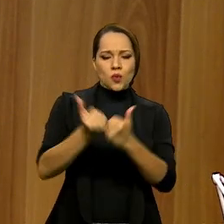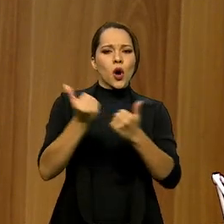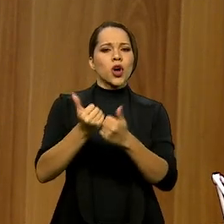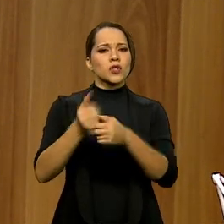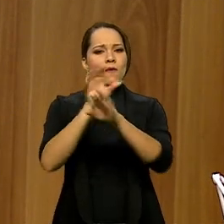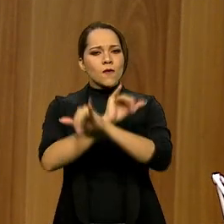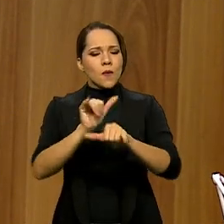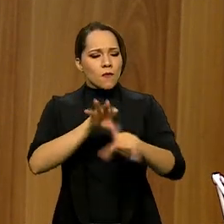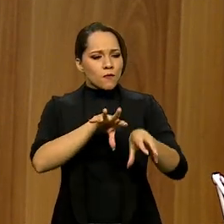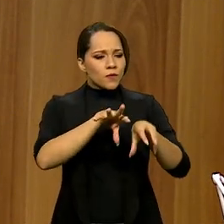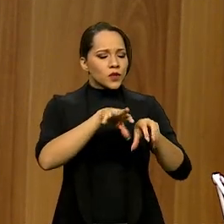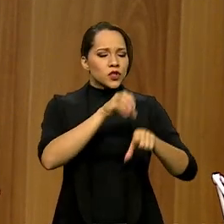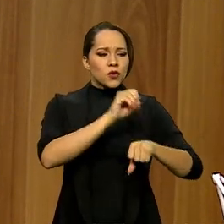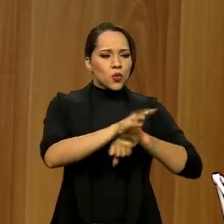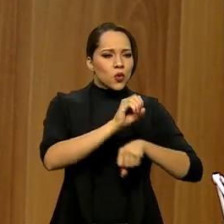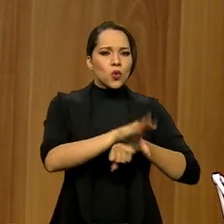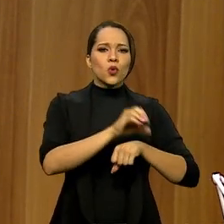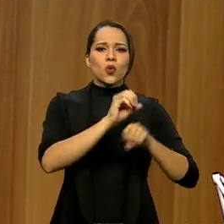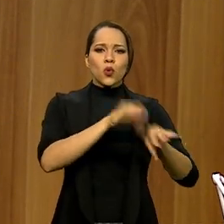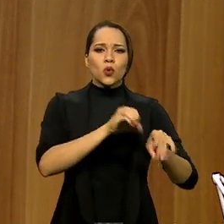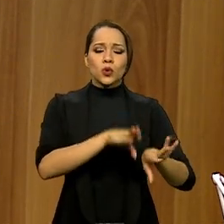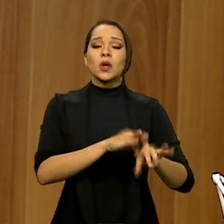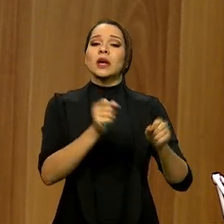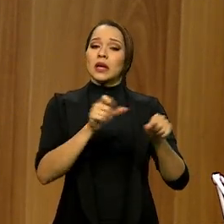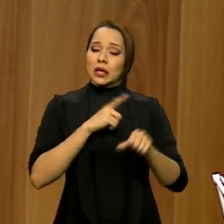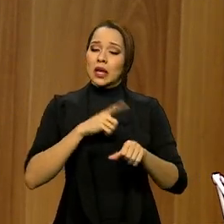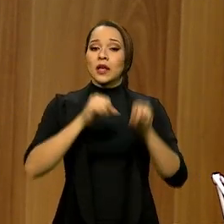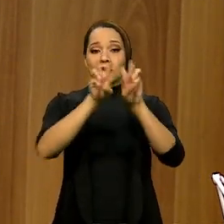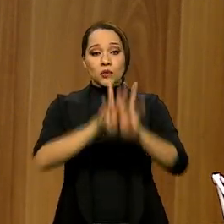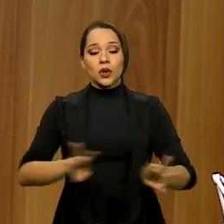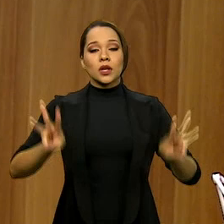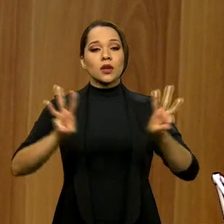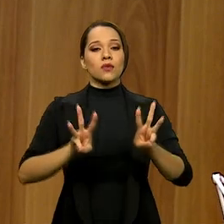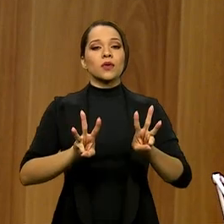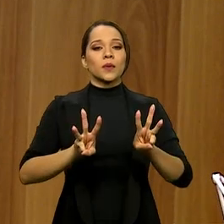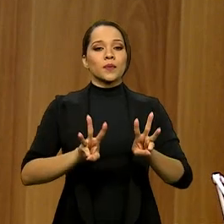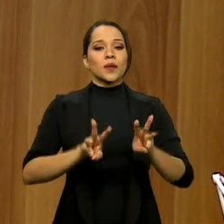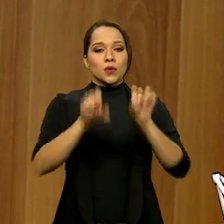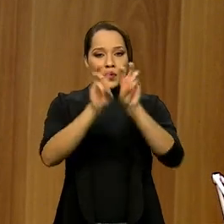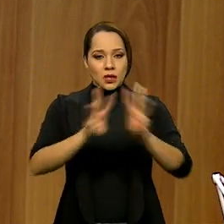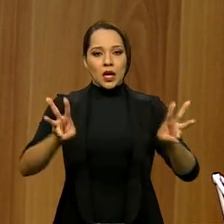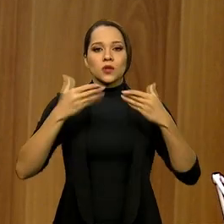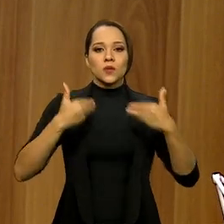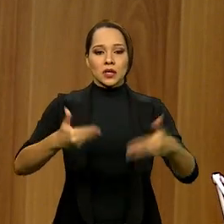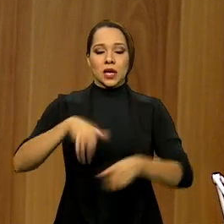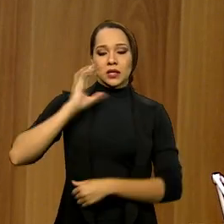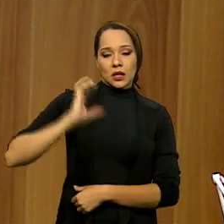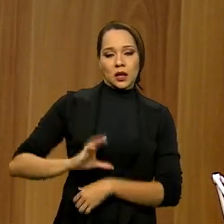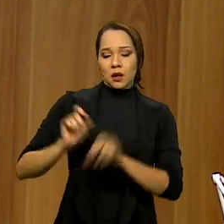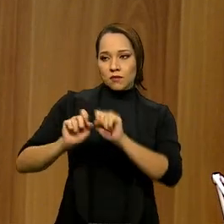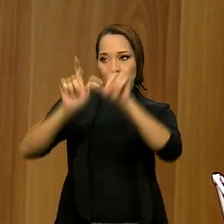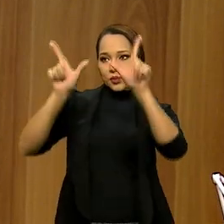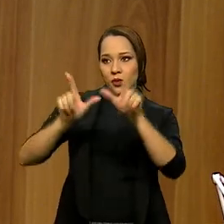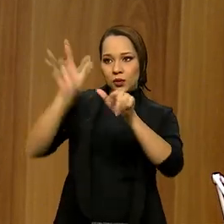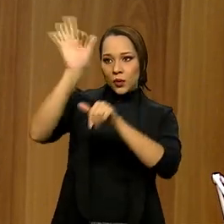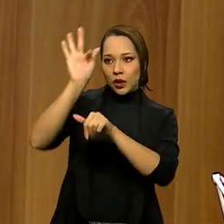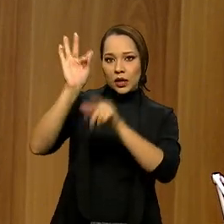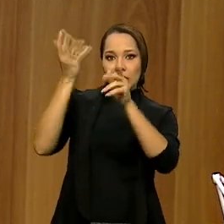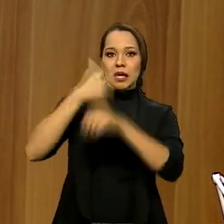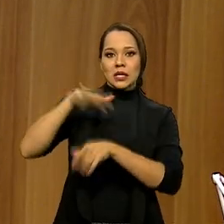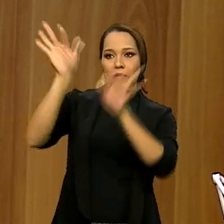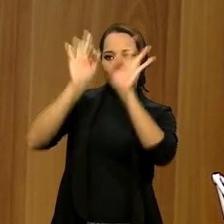para esses profissionais, que inclusive está disponível no site do Ministério da Cidadania, na abinha lá do Criança Feliz. Se vocês